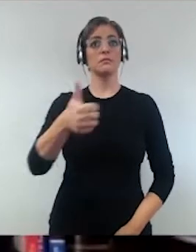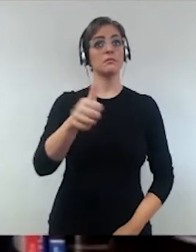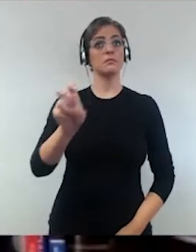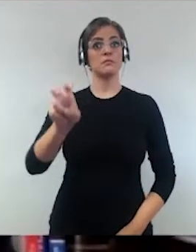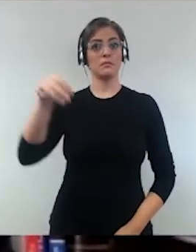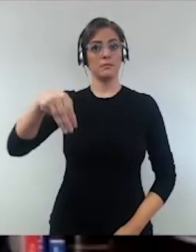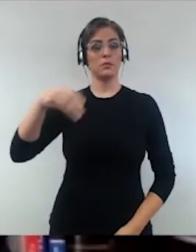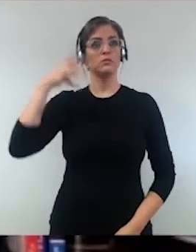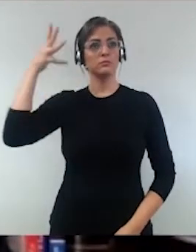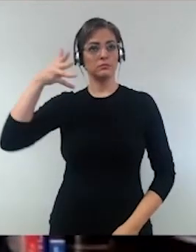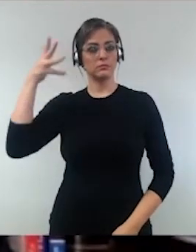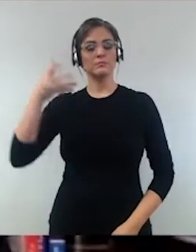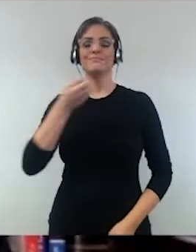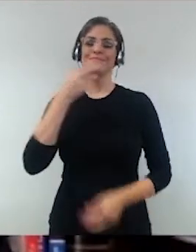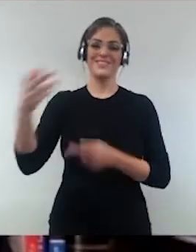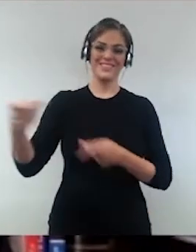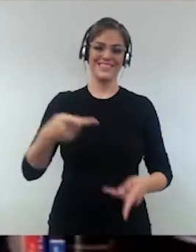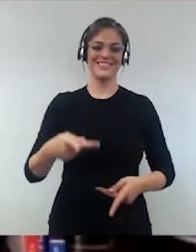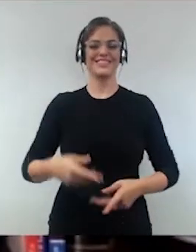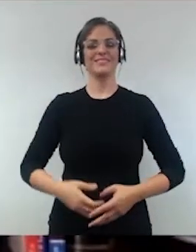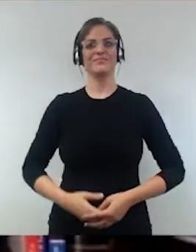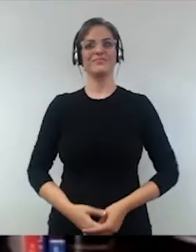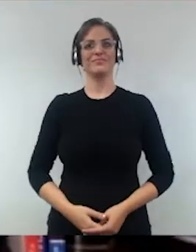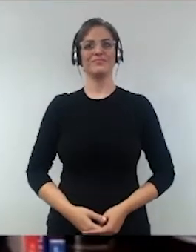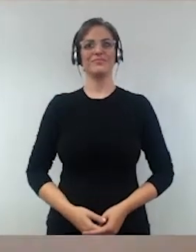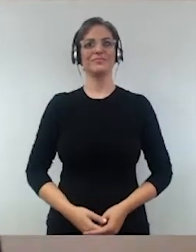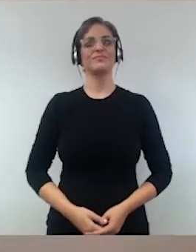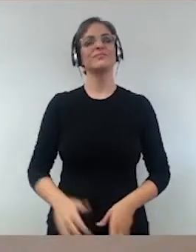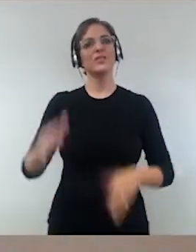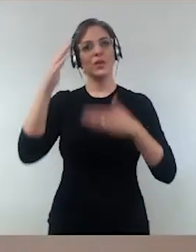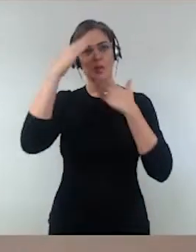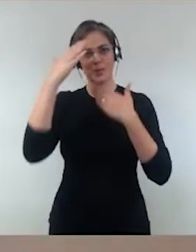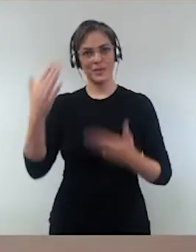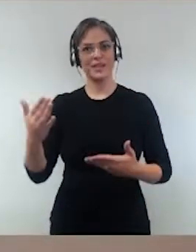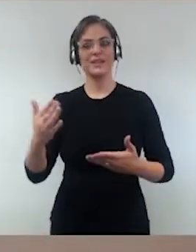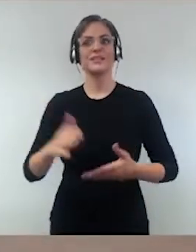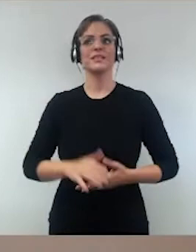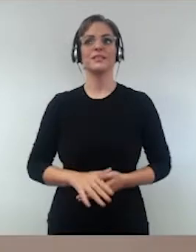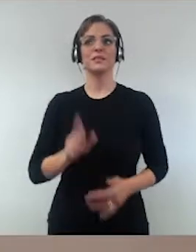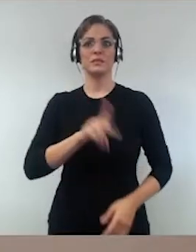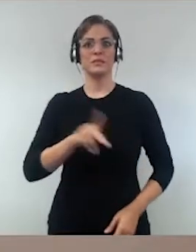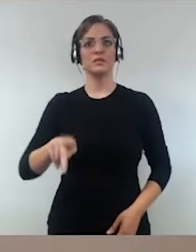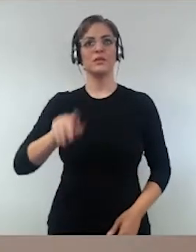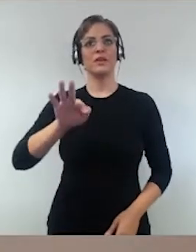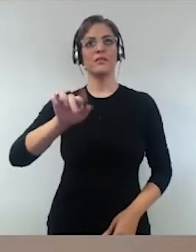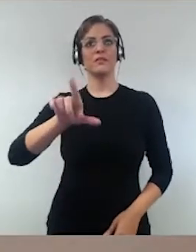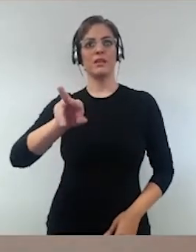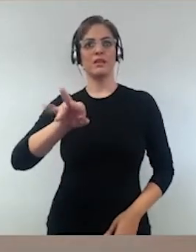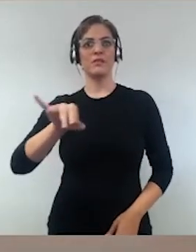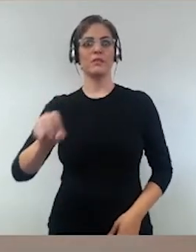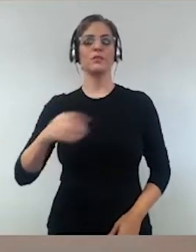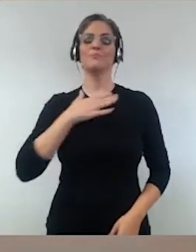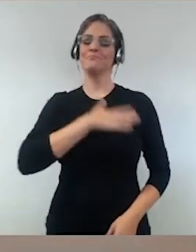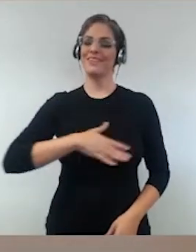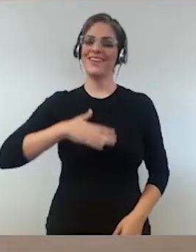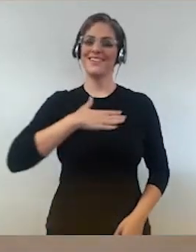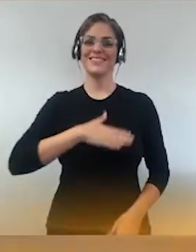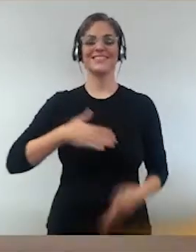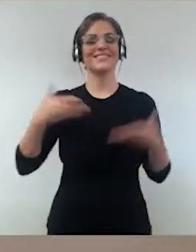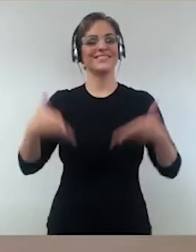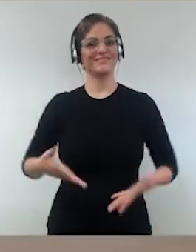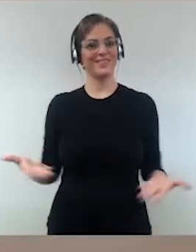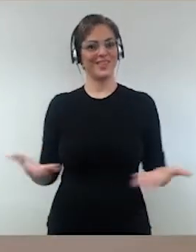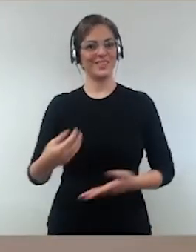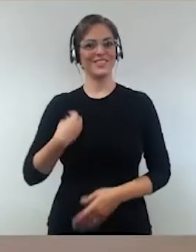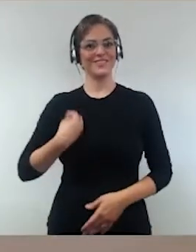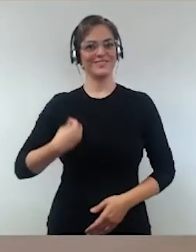professora. Seja bem-vinda. Muito obrigada, professor Flávio Nunes. É um prazer muito grande estar aqui